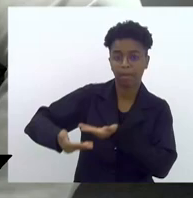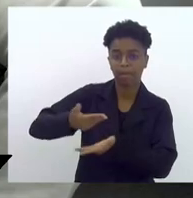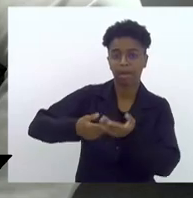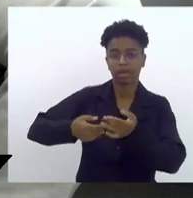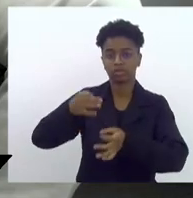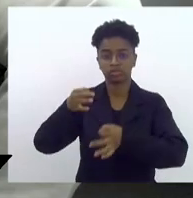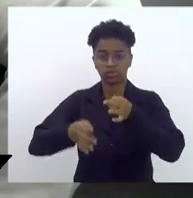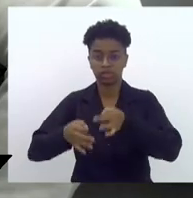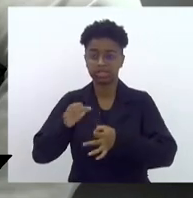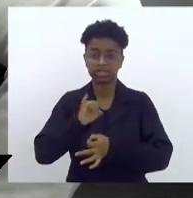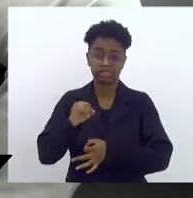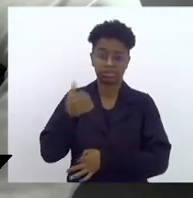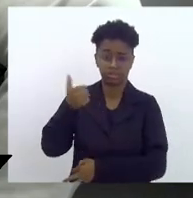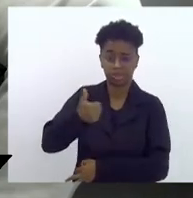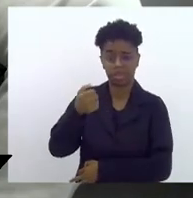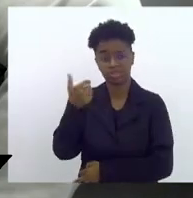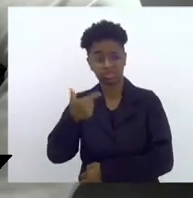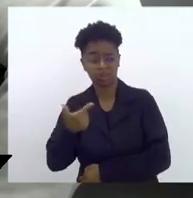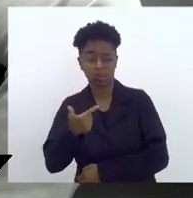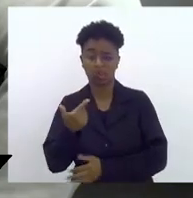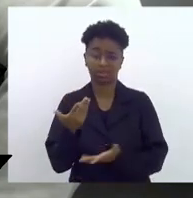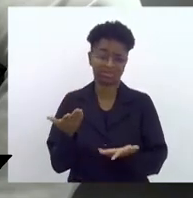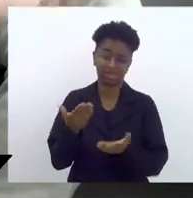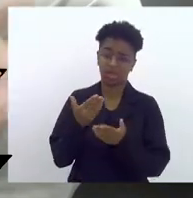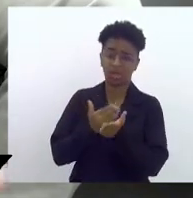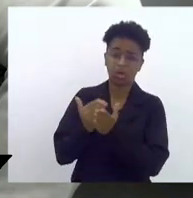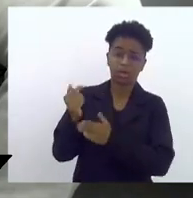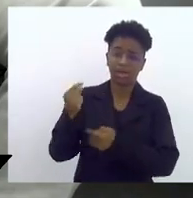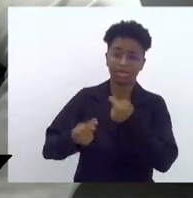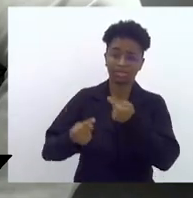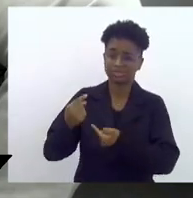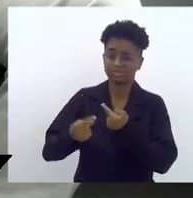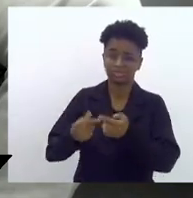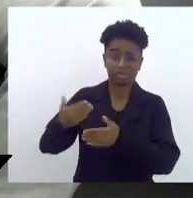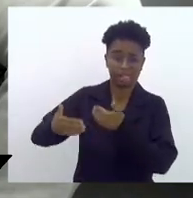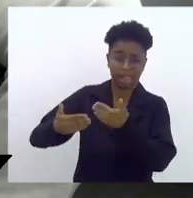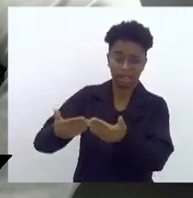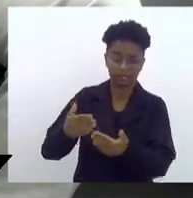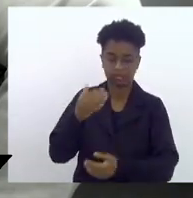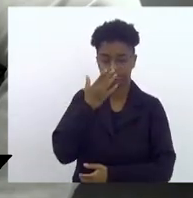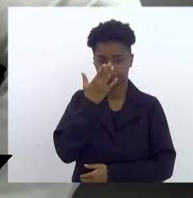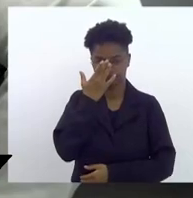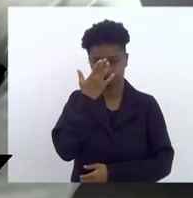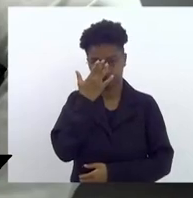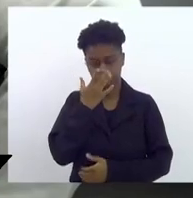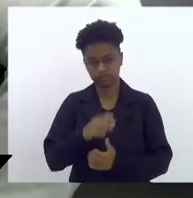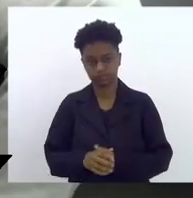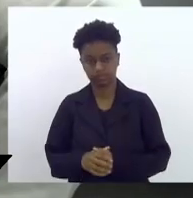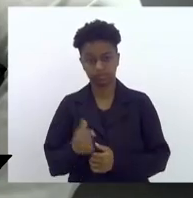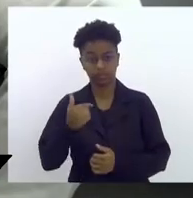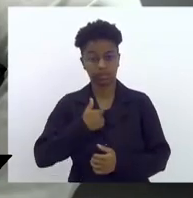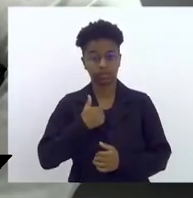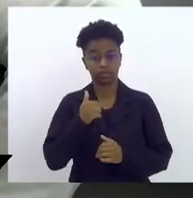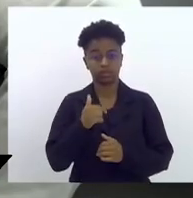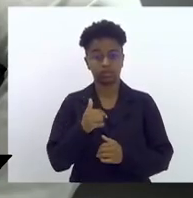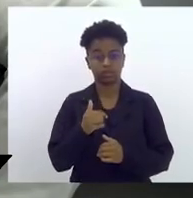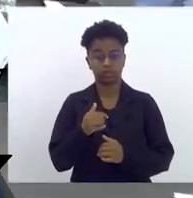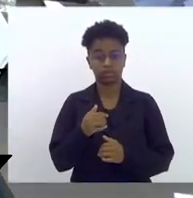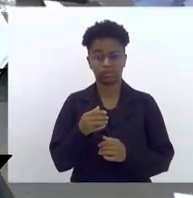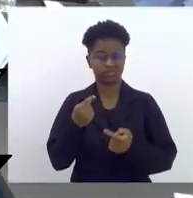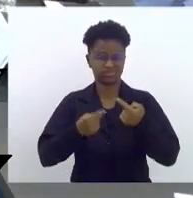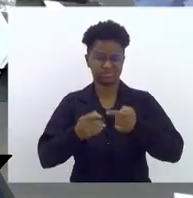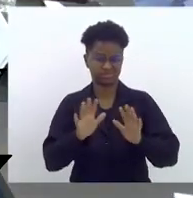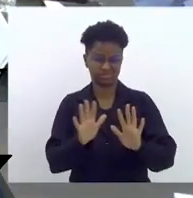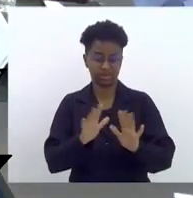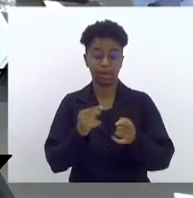se é em primeira sem segunda vai começa uma discussão não vou avocar o relatoria para fazer essa